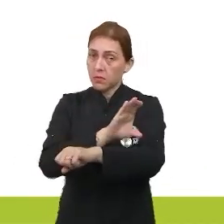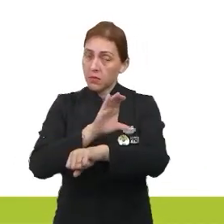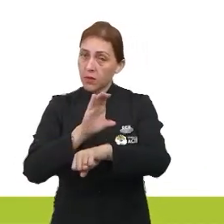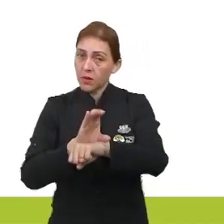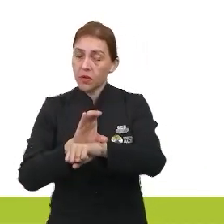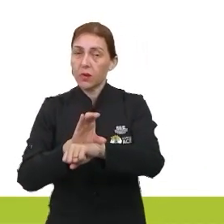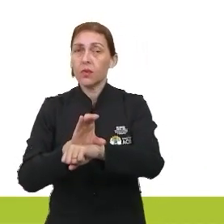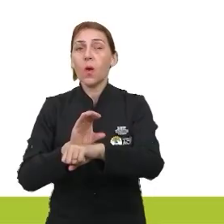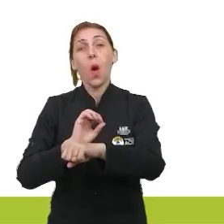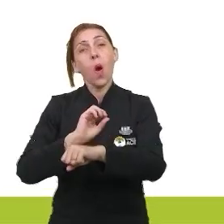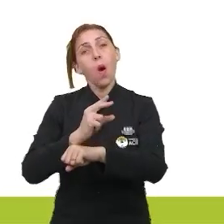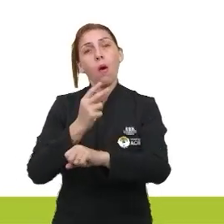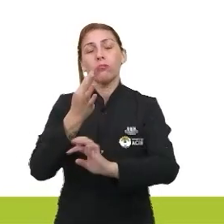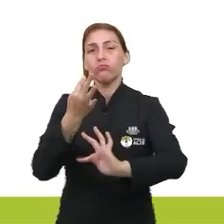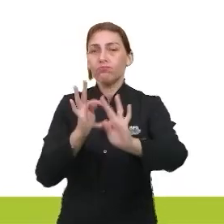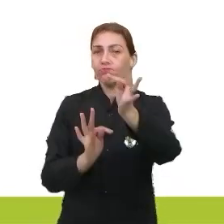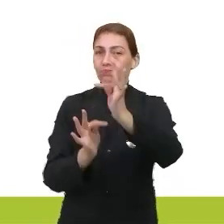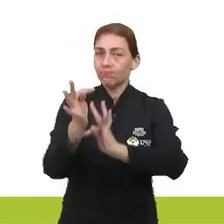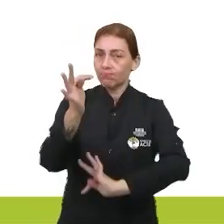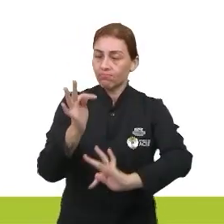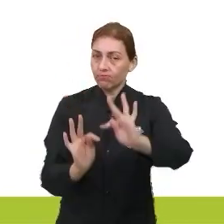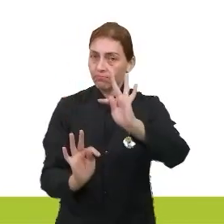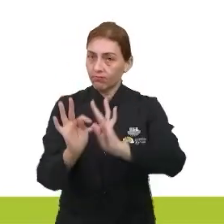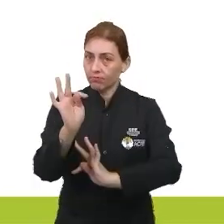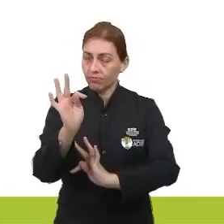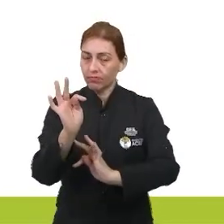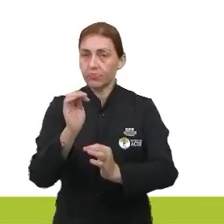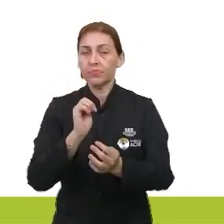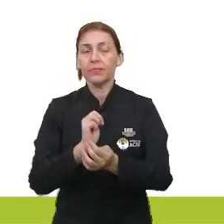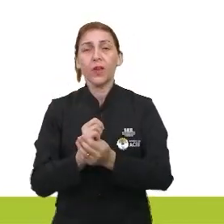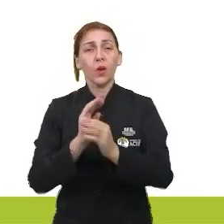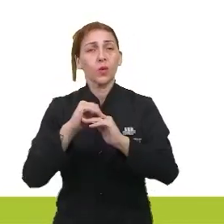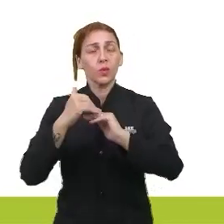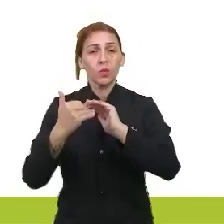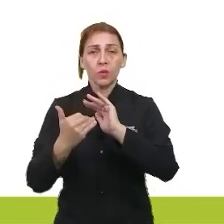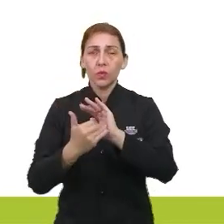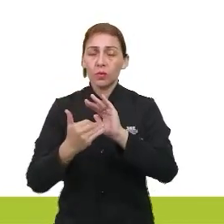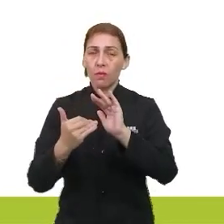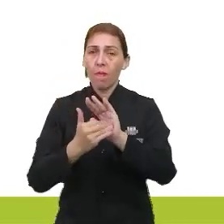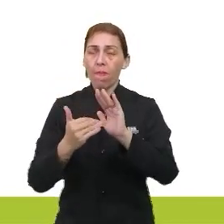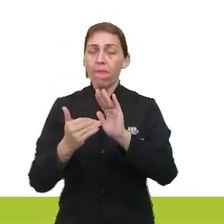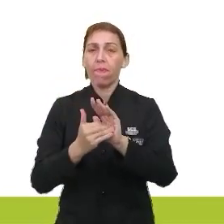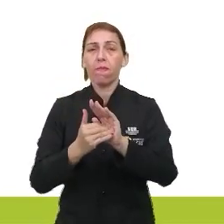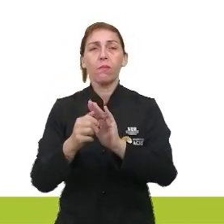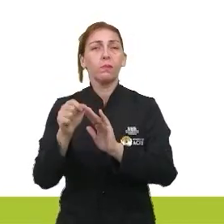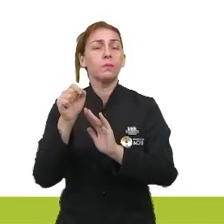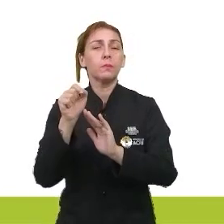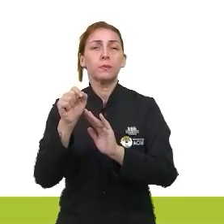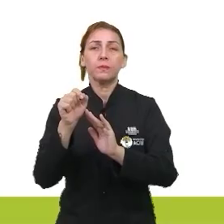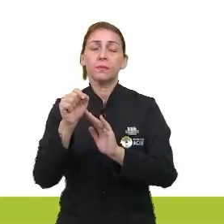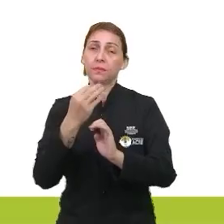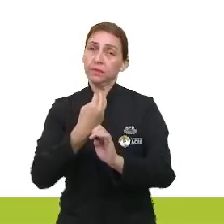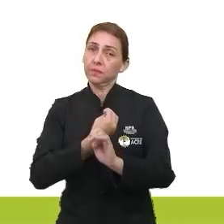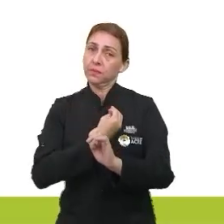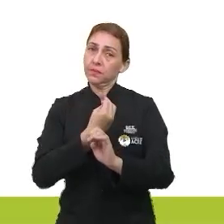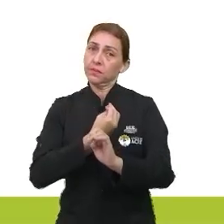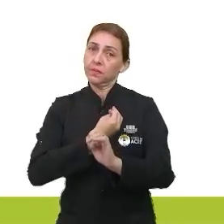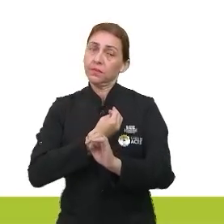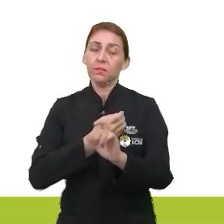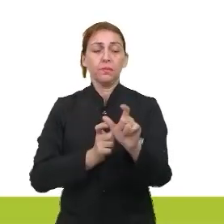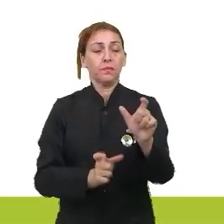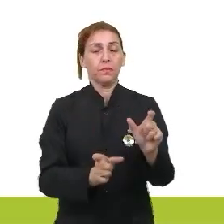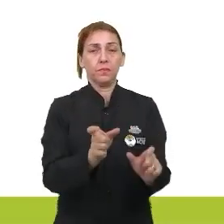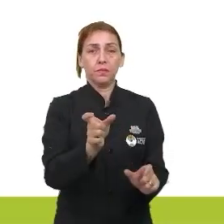cultural ou tecnológica. Isto é, tudo o que diz respeito à vida